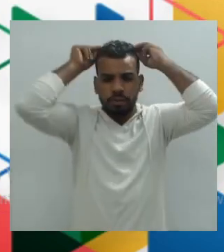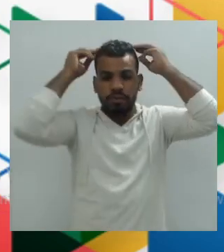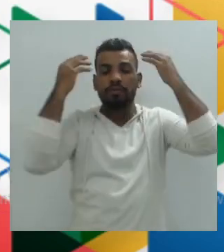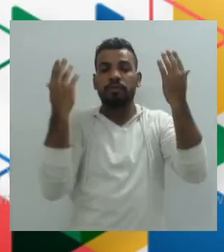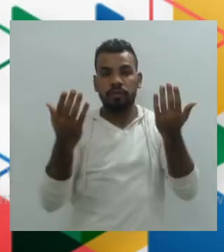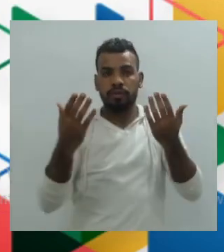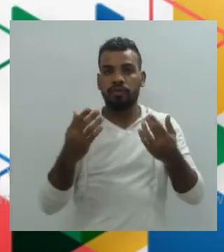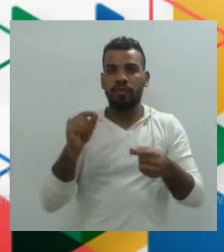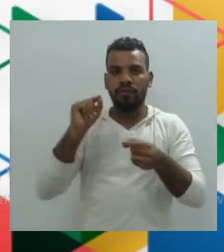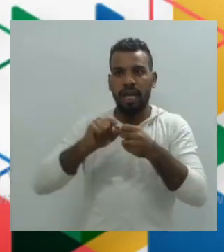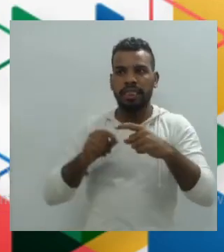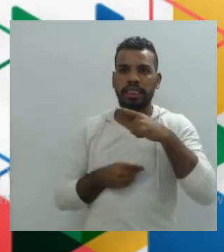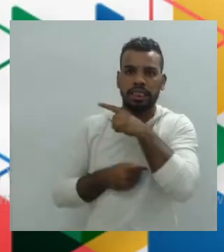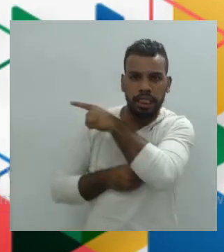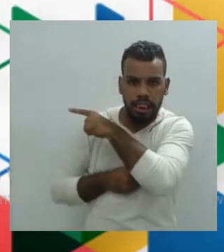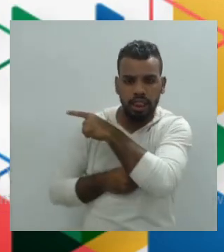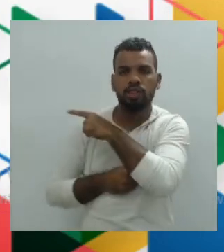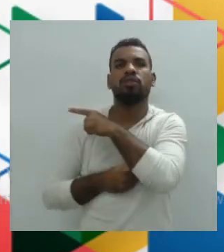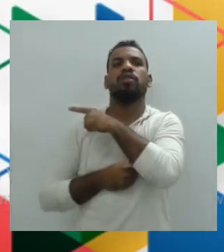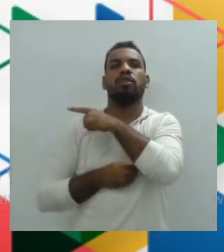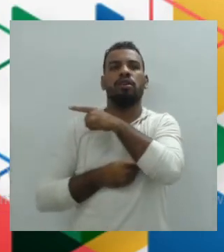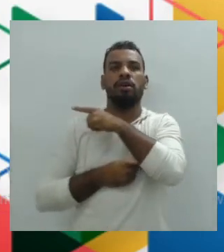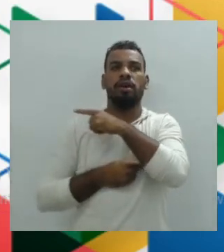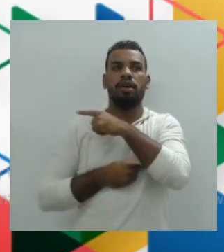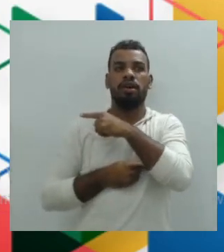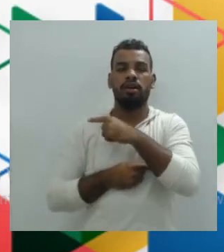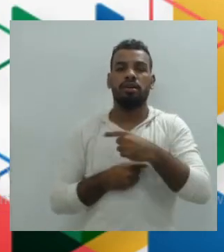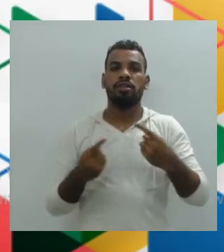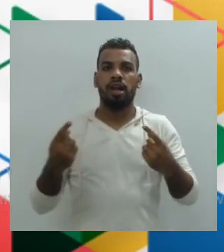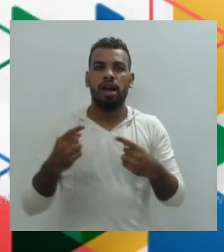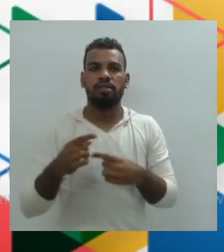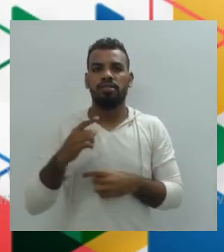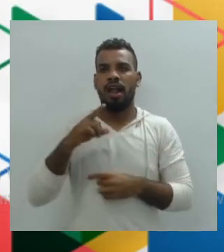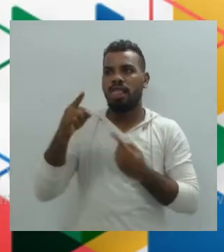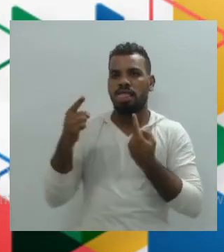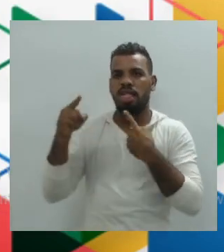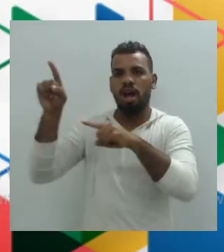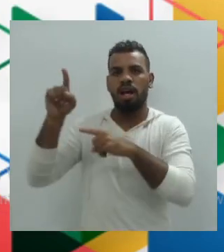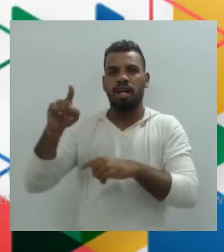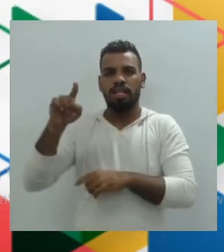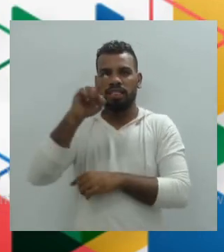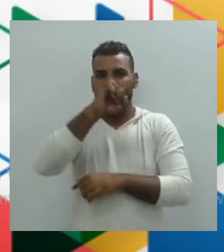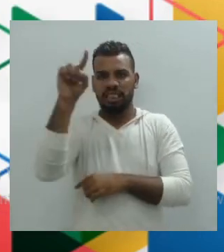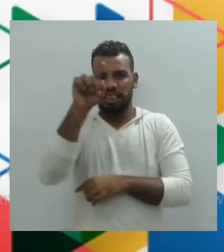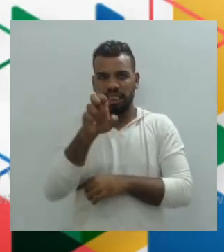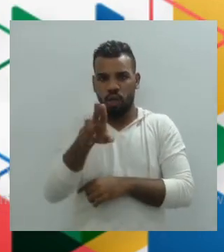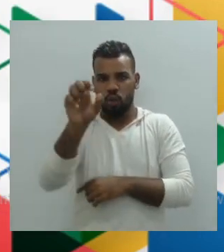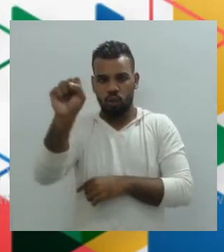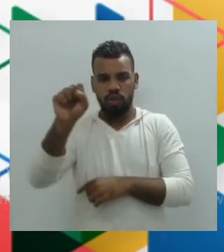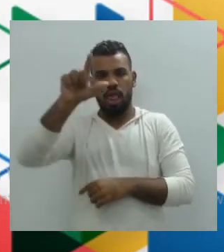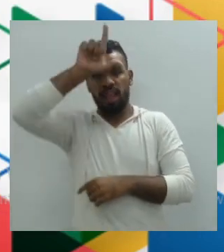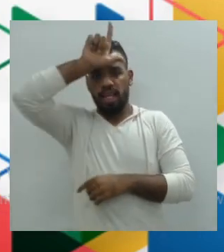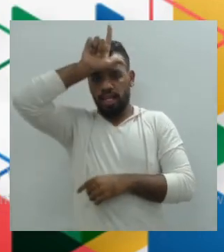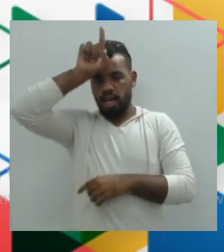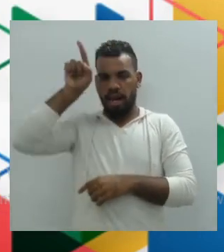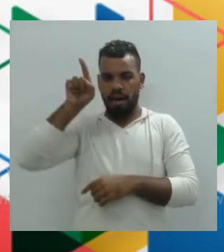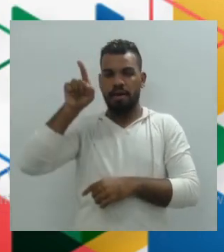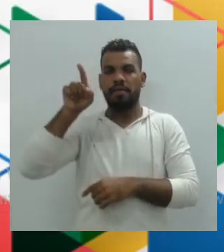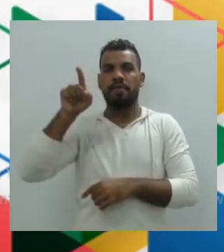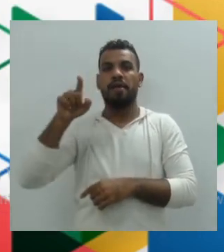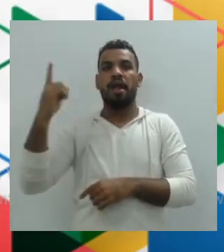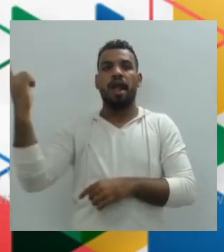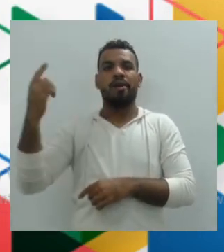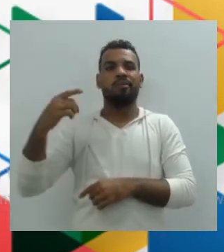ter feito isso e ter aprontado uma com Zeus, o líder dos deuses gregos, Prometeu